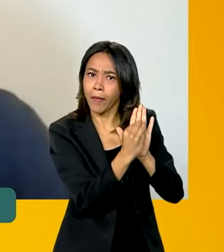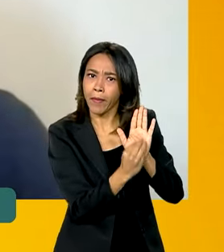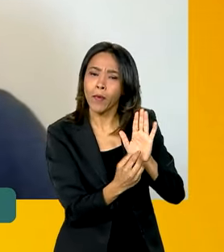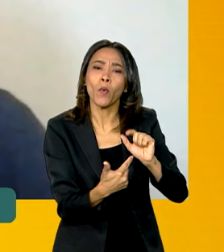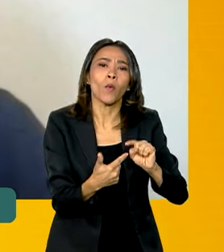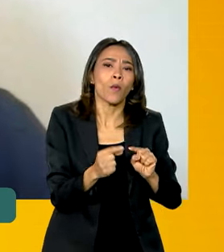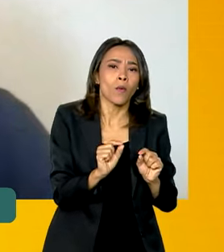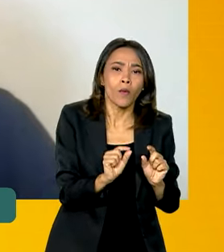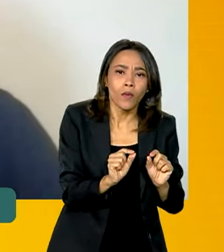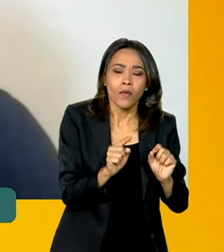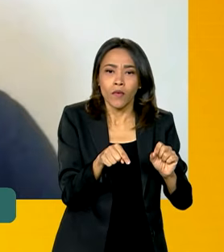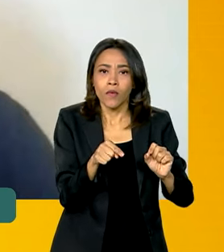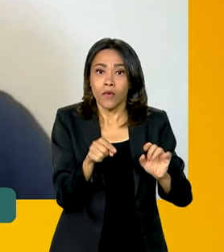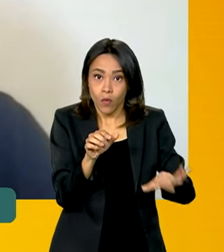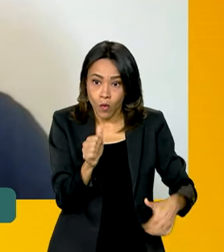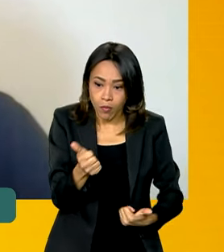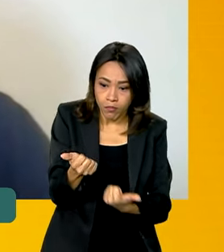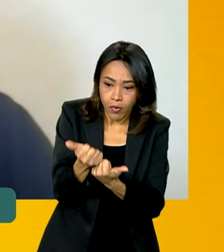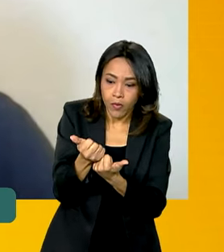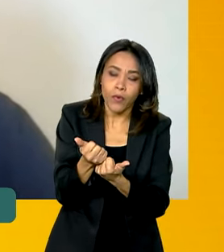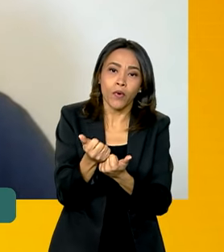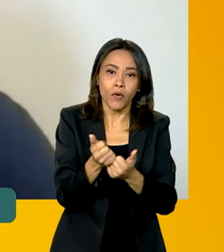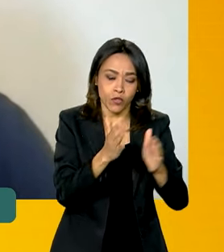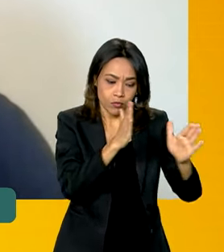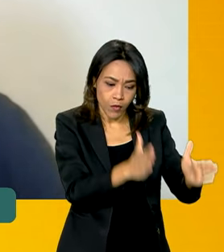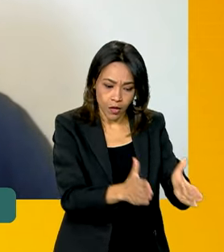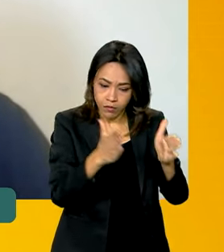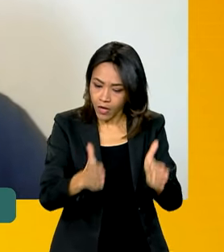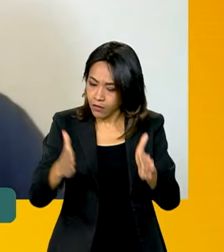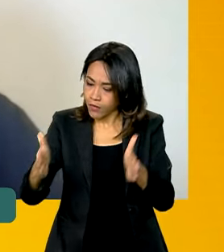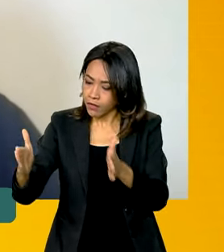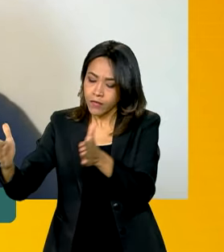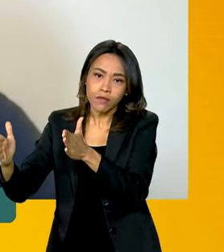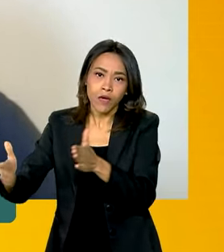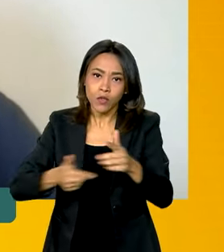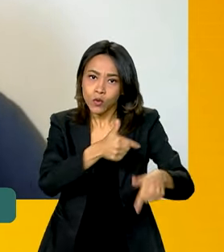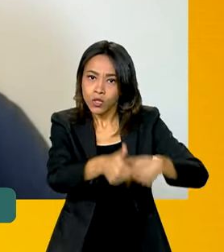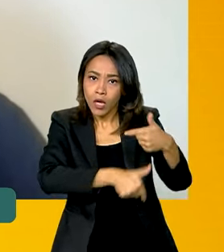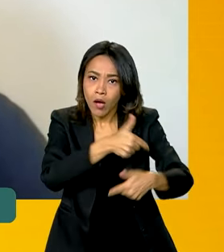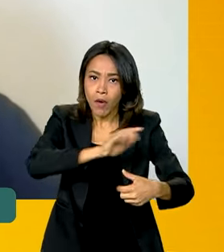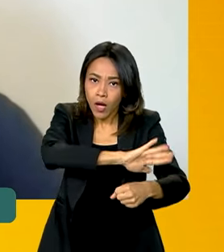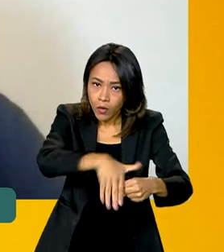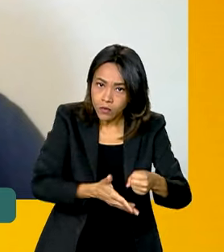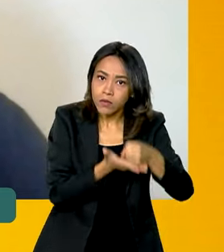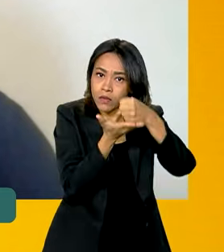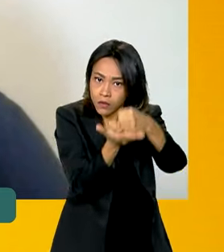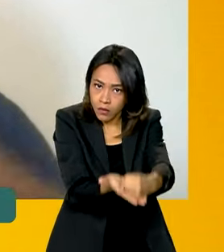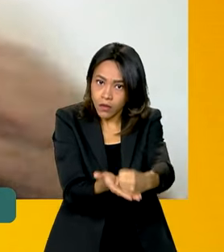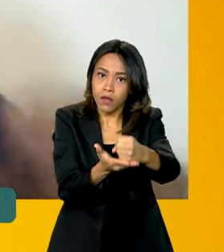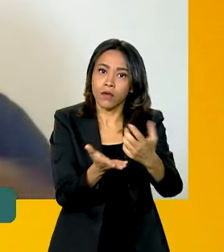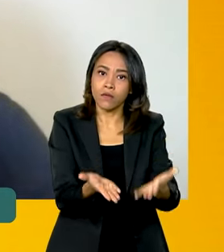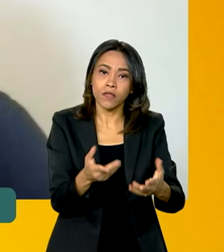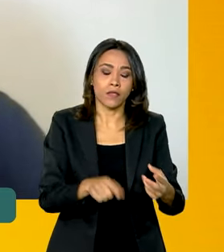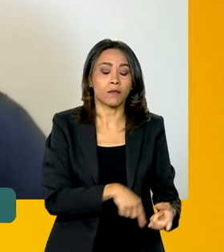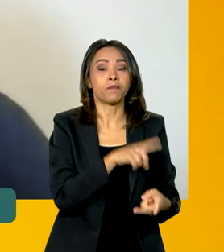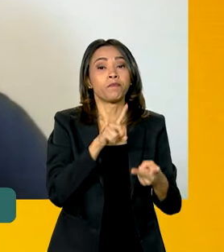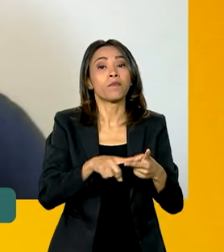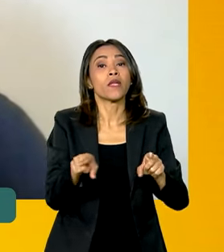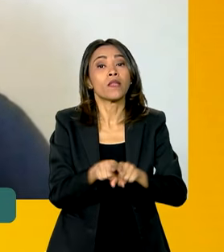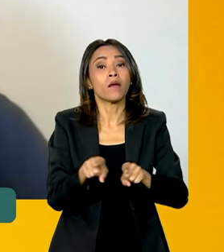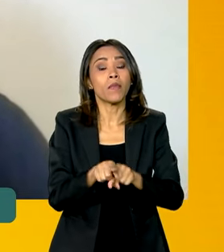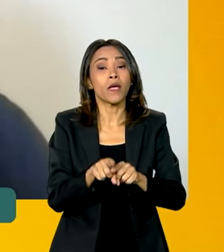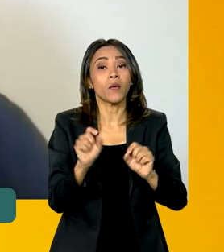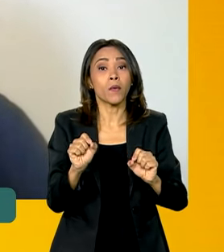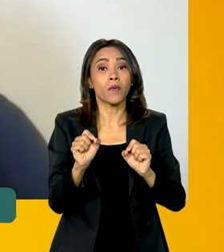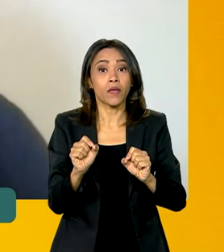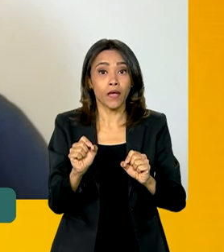o fortalecimento das cadeias produtivas, né, sustentáveis com os produtos do manguezais, também a promoção